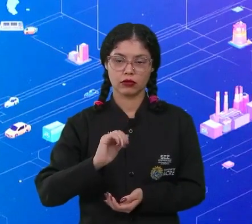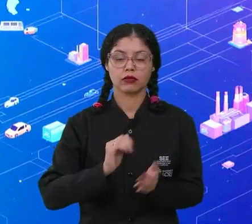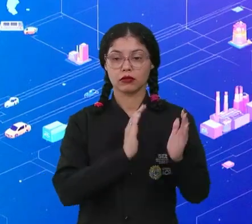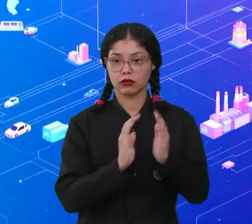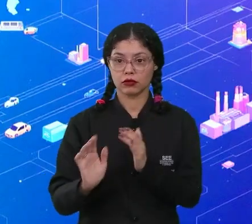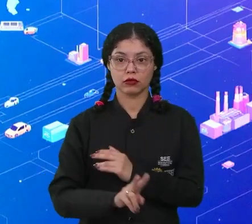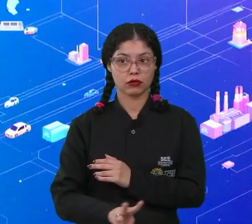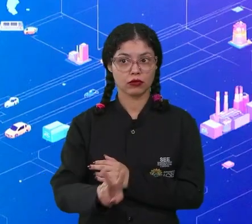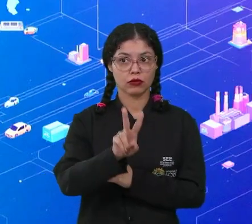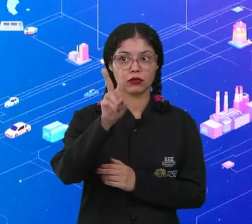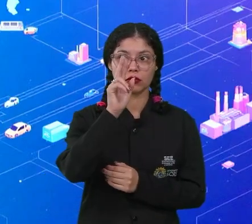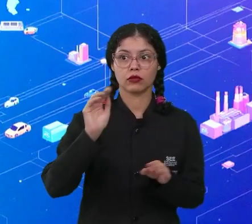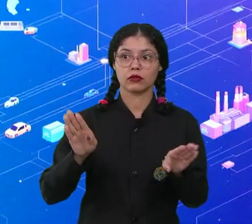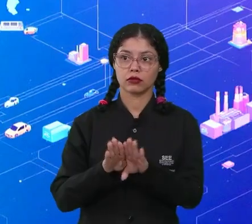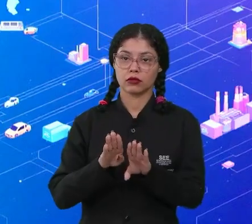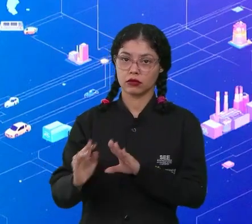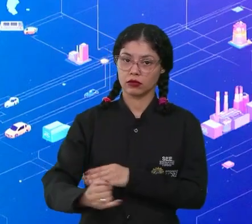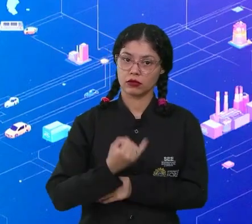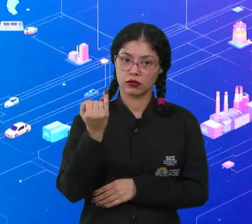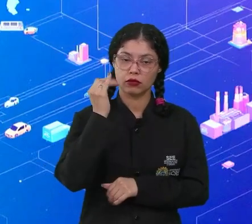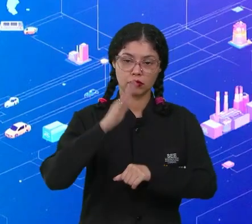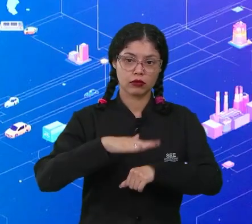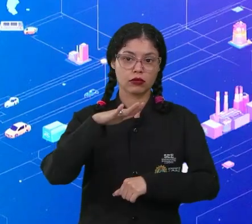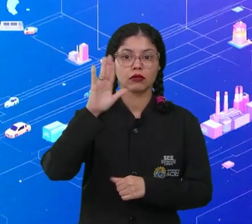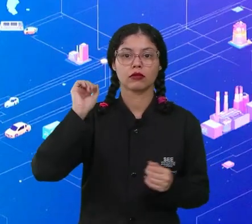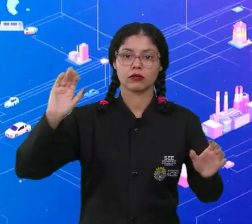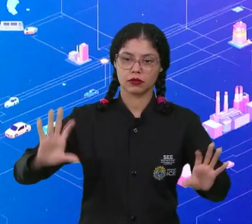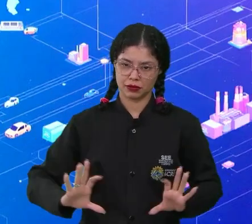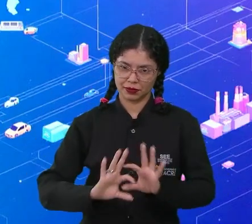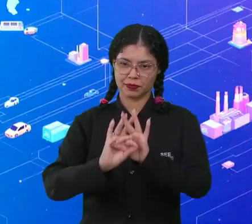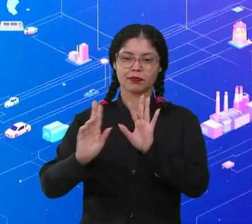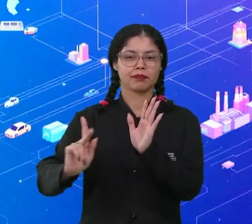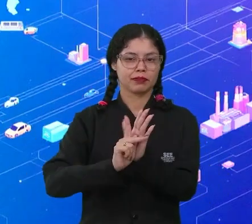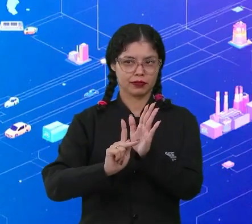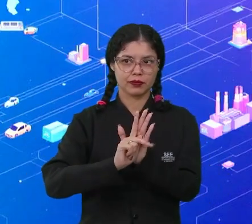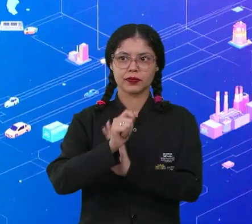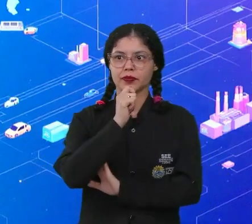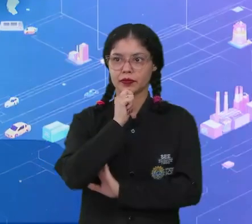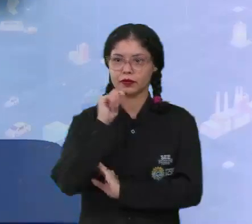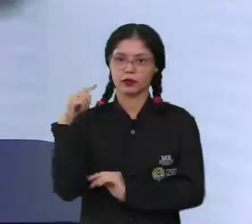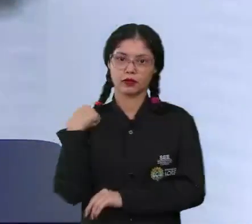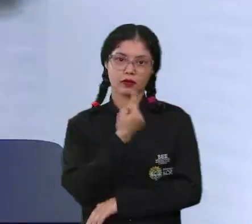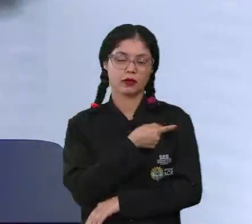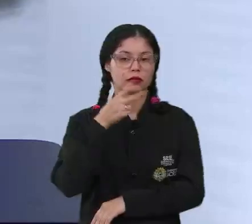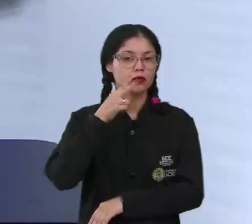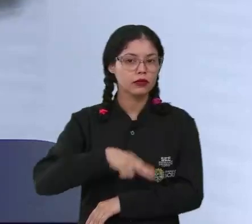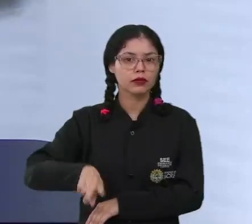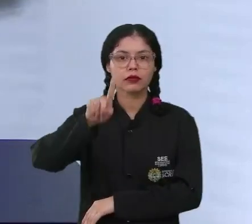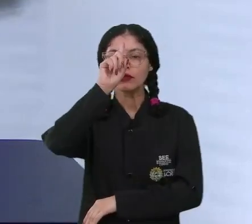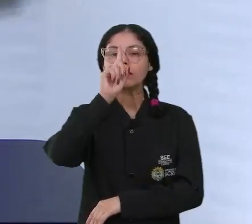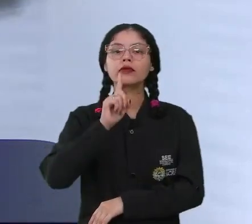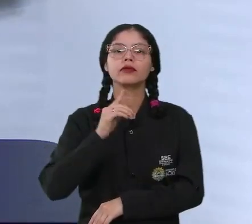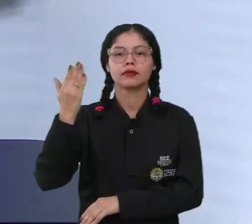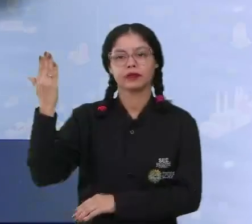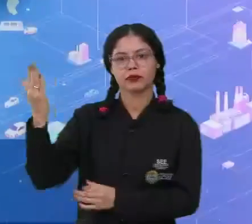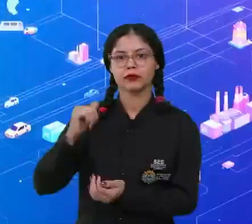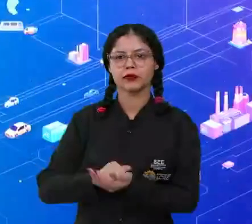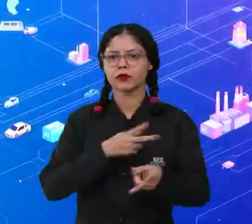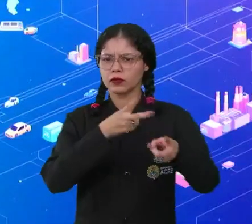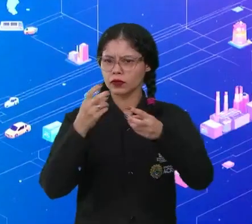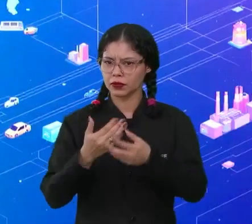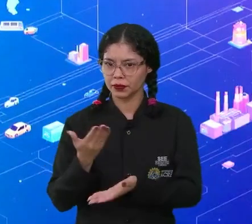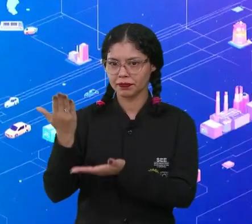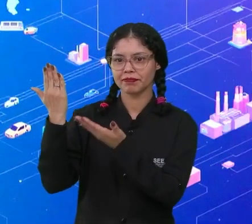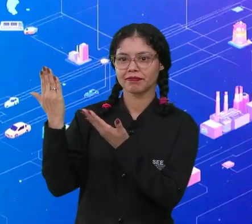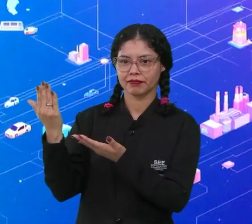valor, tornando também o mundo aí mais interdependente, é o que nós vamos ver na imagem ao lado. Observem comigo